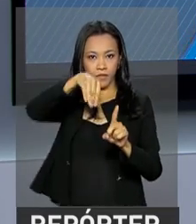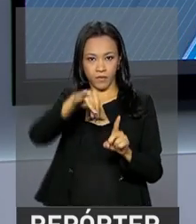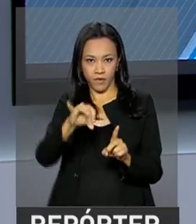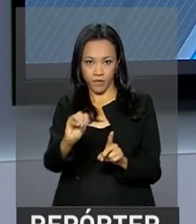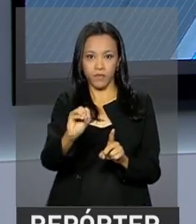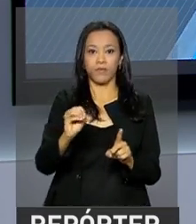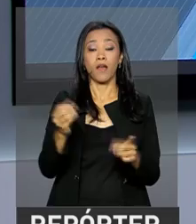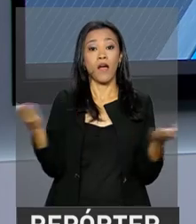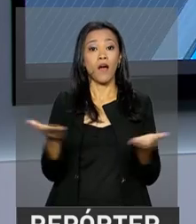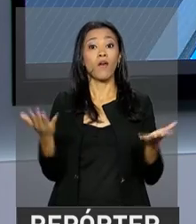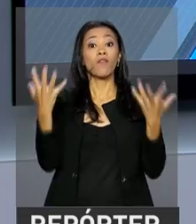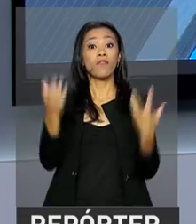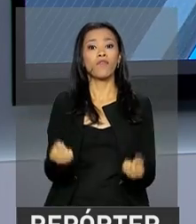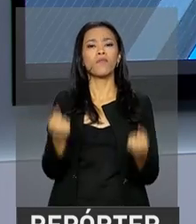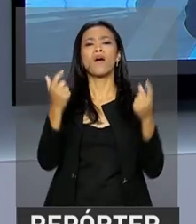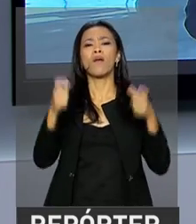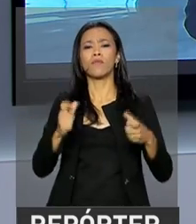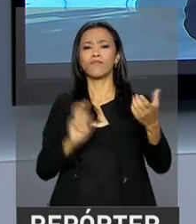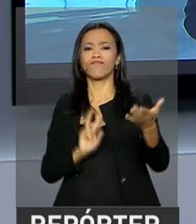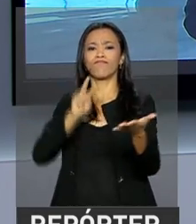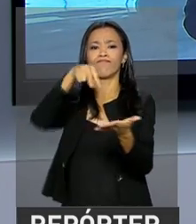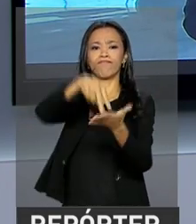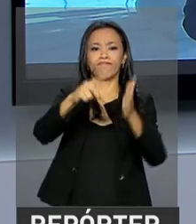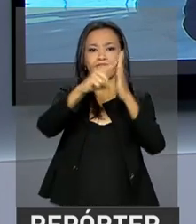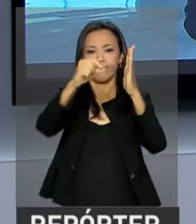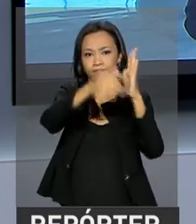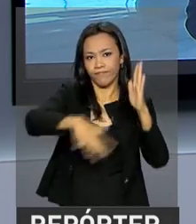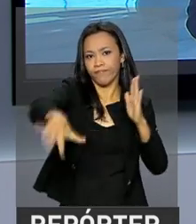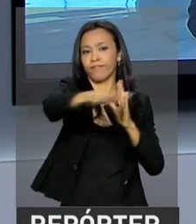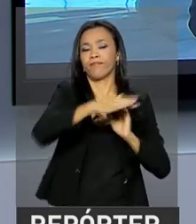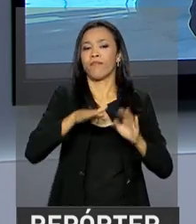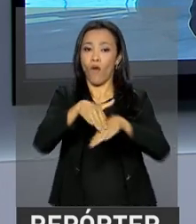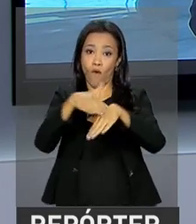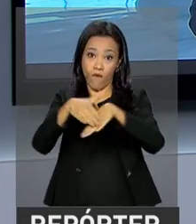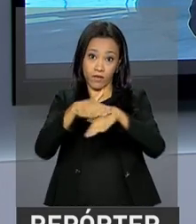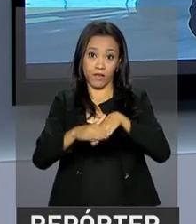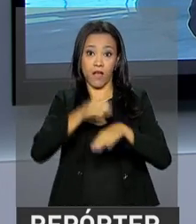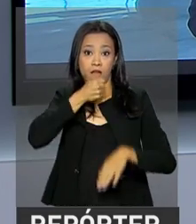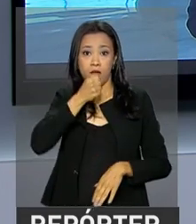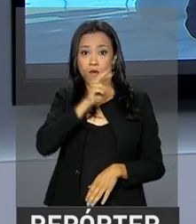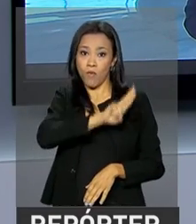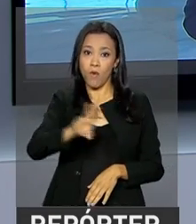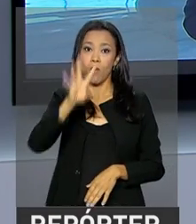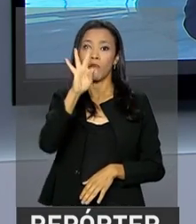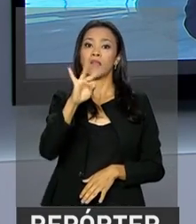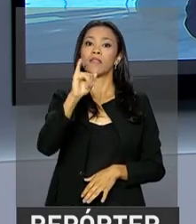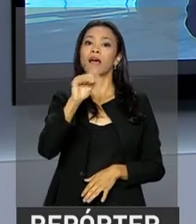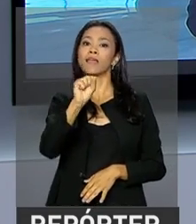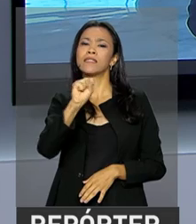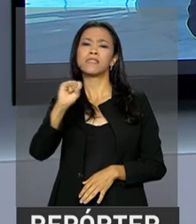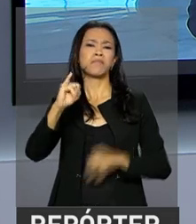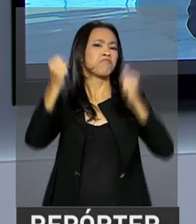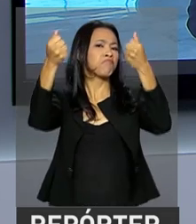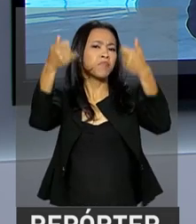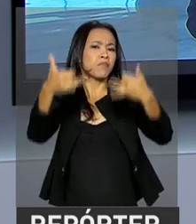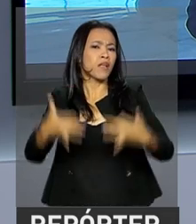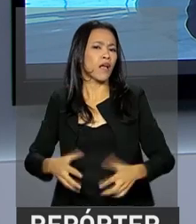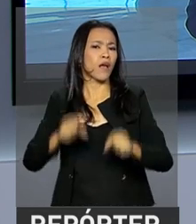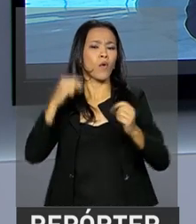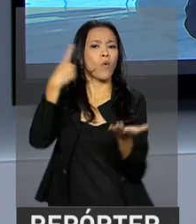e a gente vai direto ao Palácio do Planalto conversar com a Taíssa dias que tem as informações sobre a agenda do